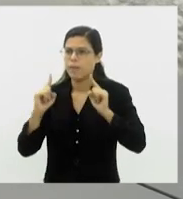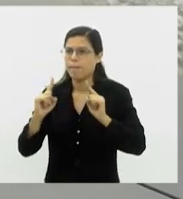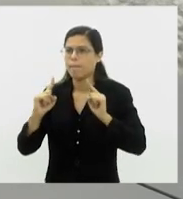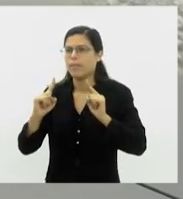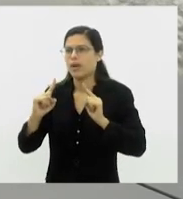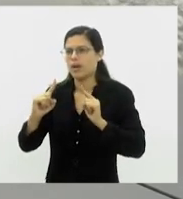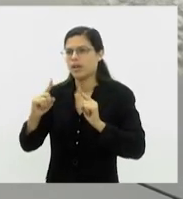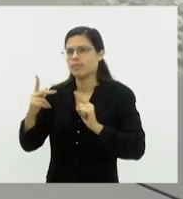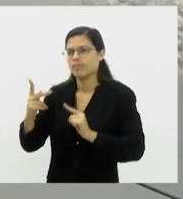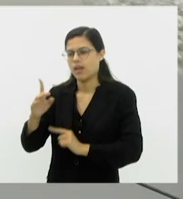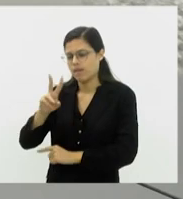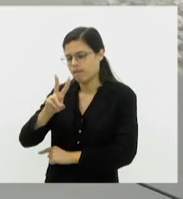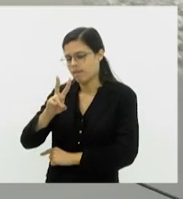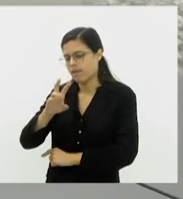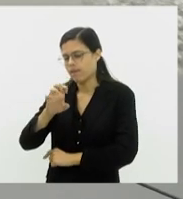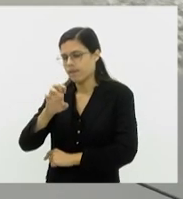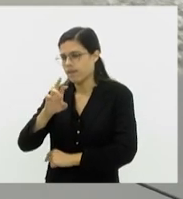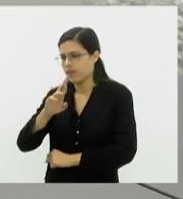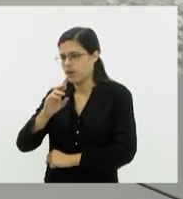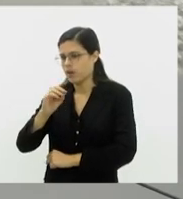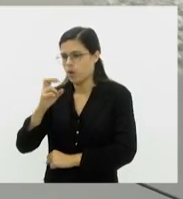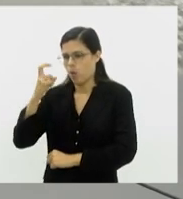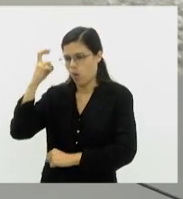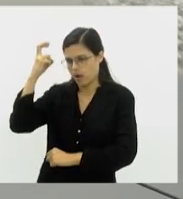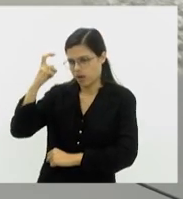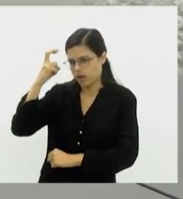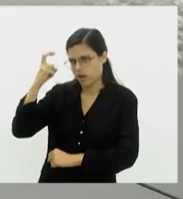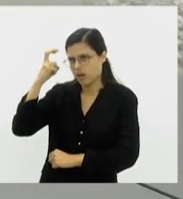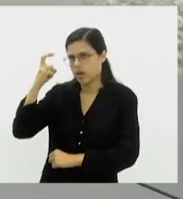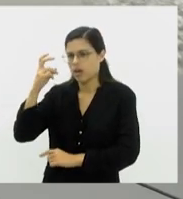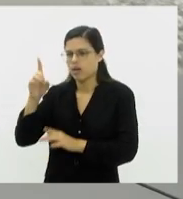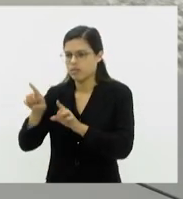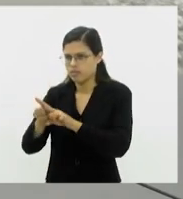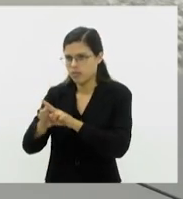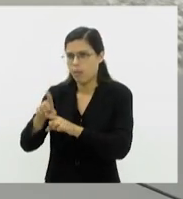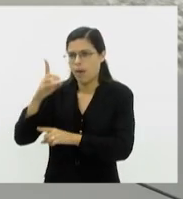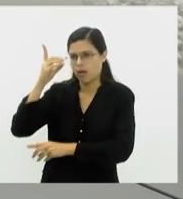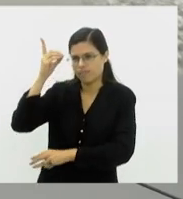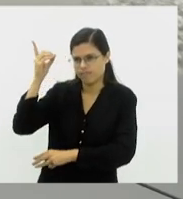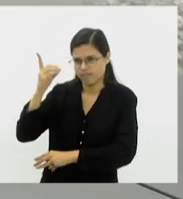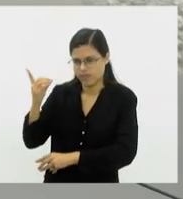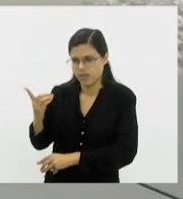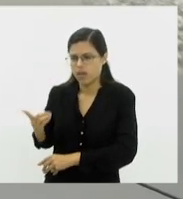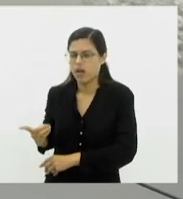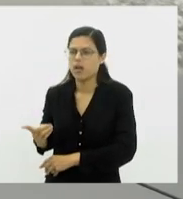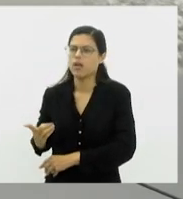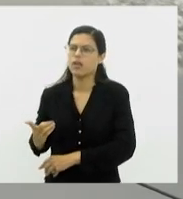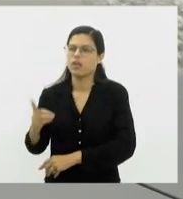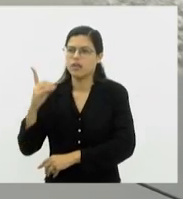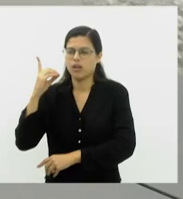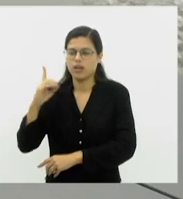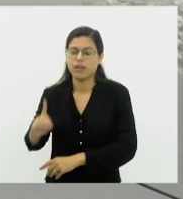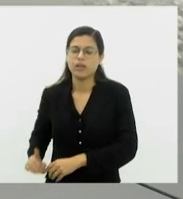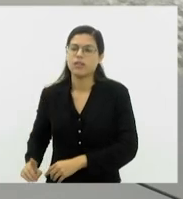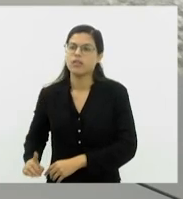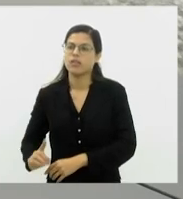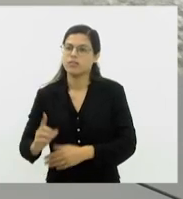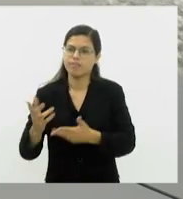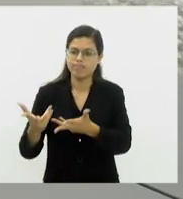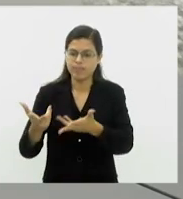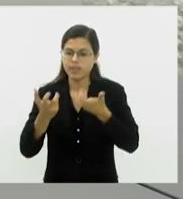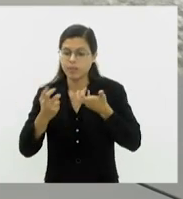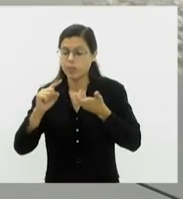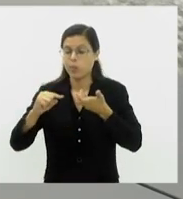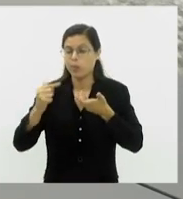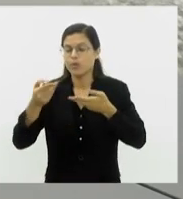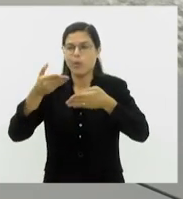da Verônica e da Dani eu consigo tentar eh observar para eu aprender um pouco mais eu tenho certeza que depois que eu entrei nessa casa eu